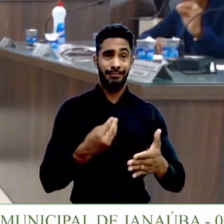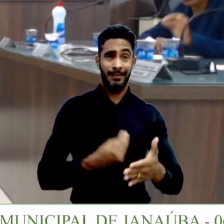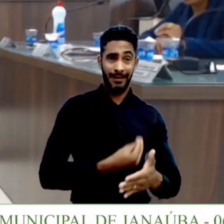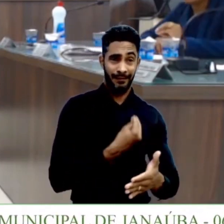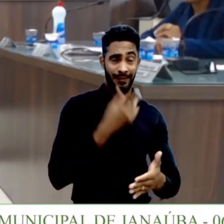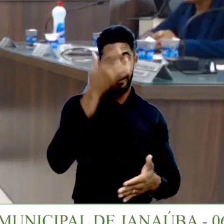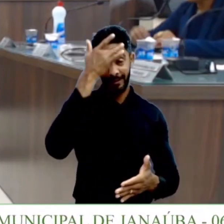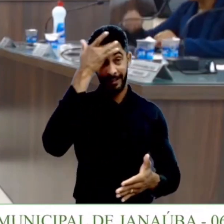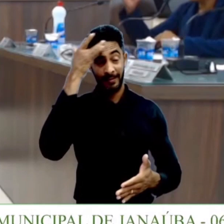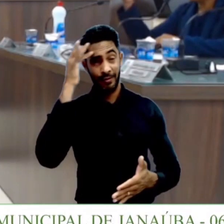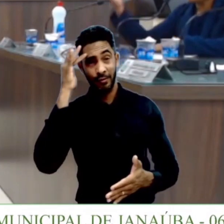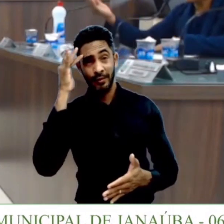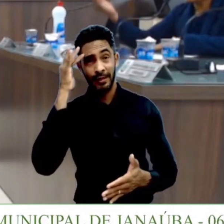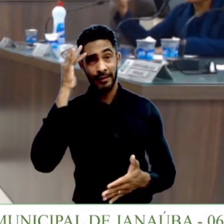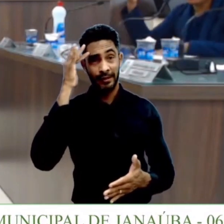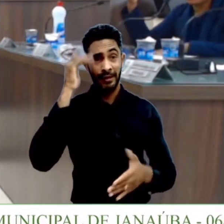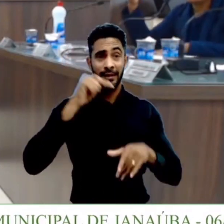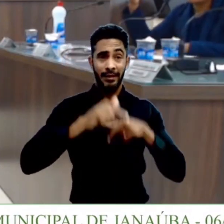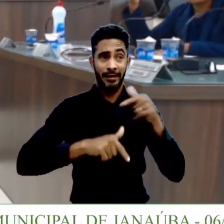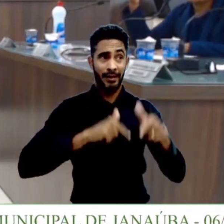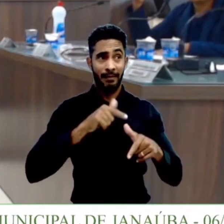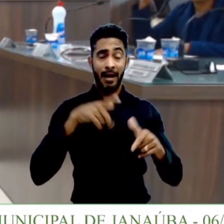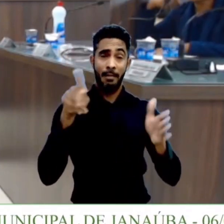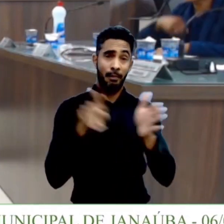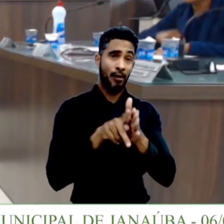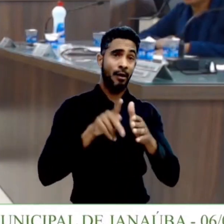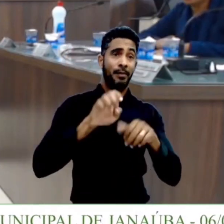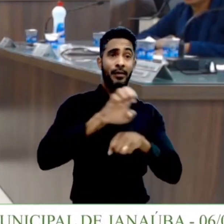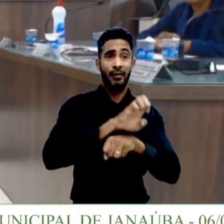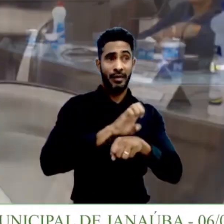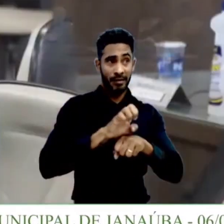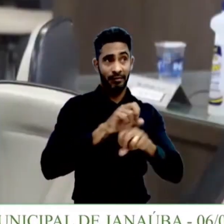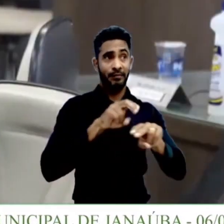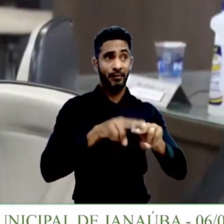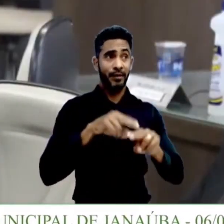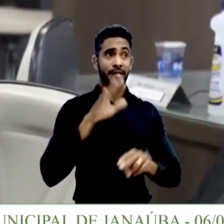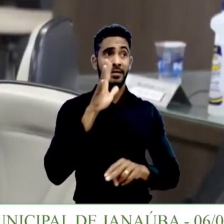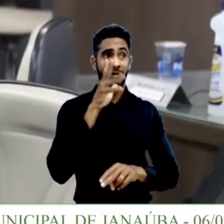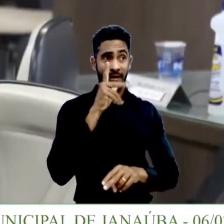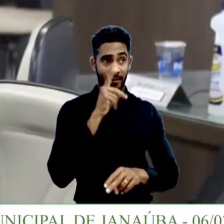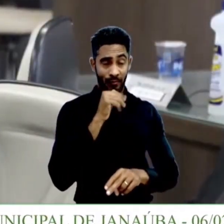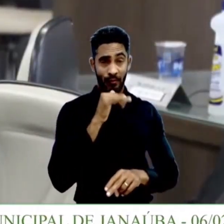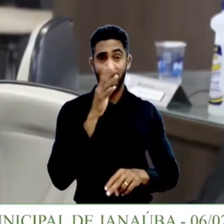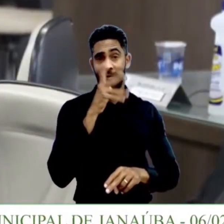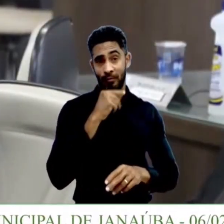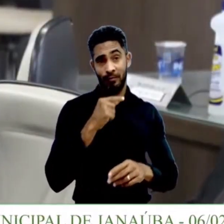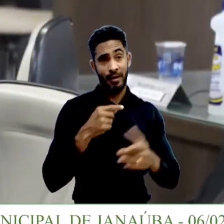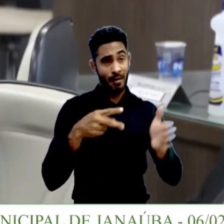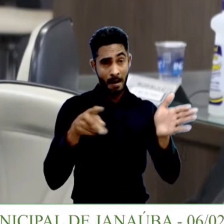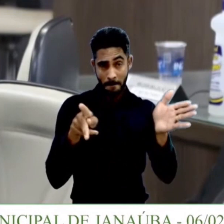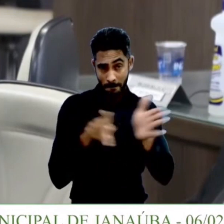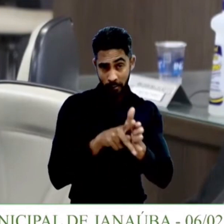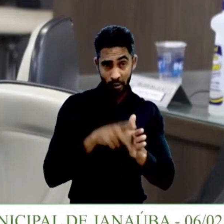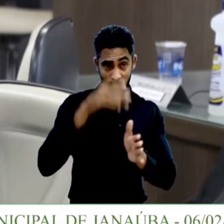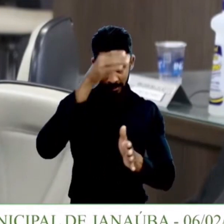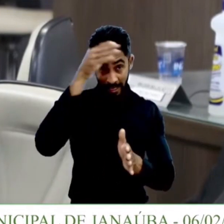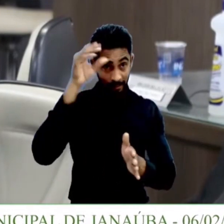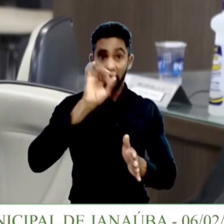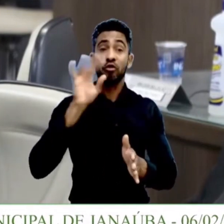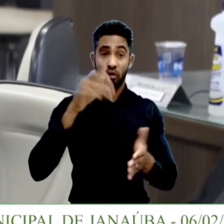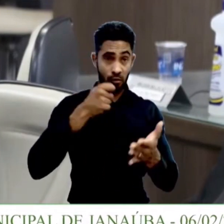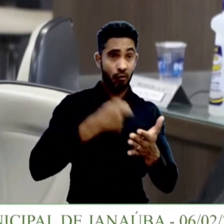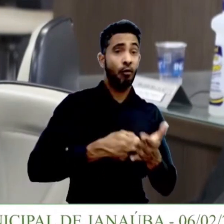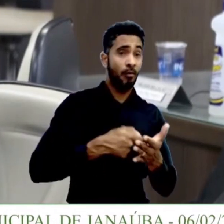dos servidores, tem que partir do executivo. Foi por isso que demorou, porque não depende da Câmara. Depende da gente cobrar,